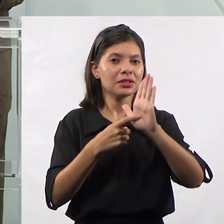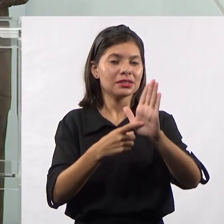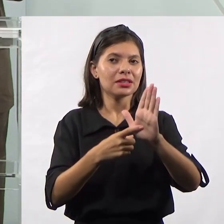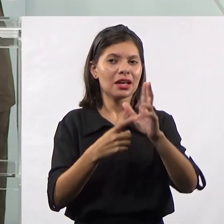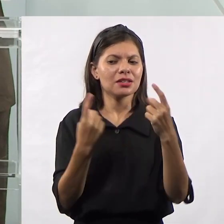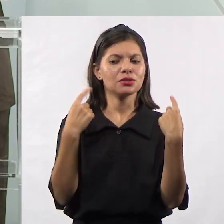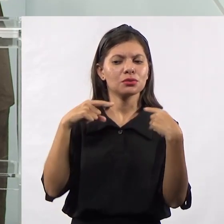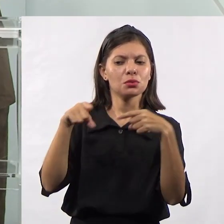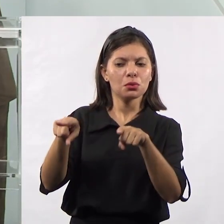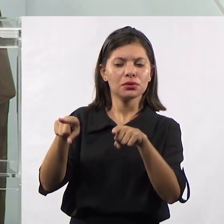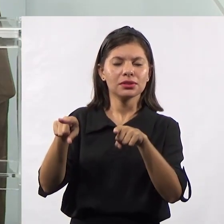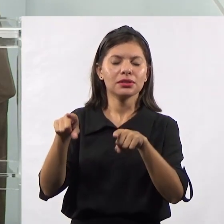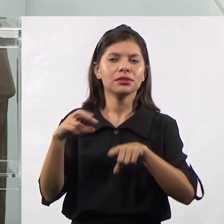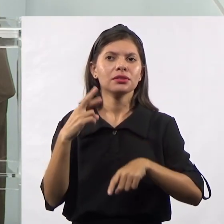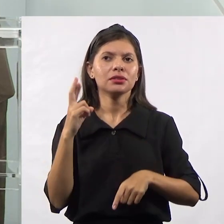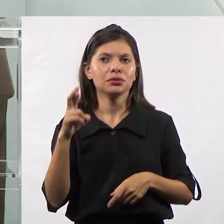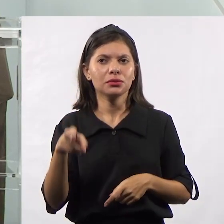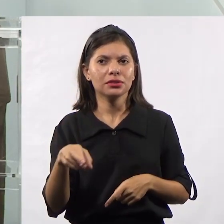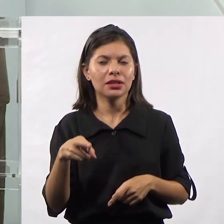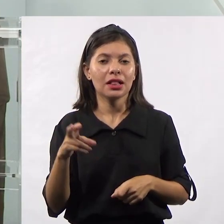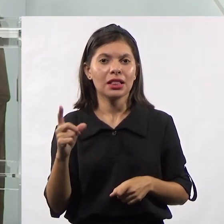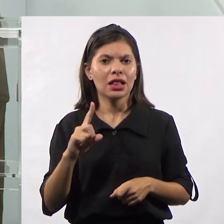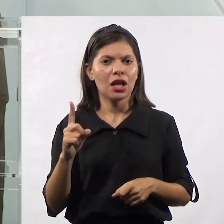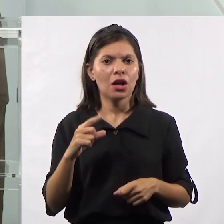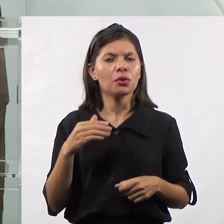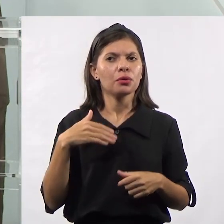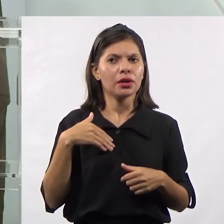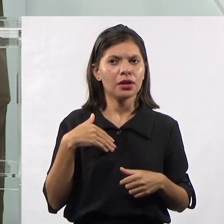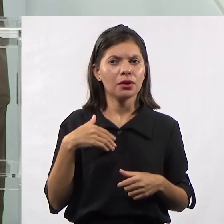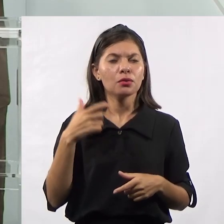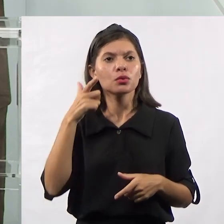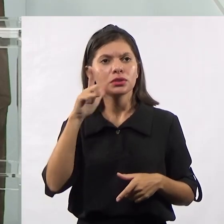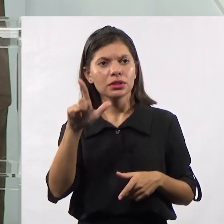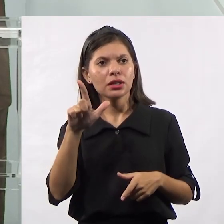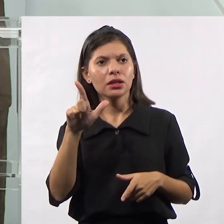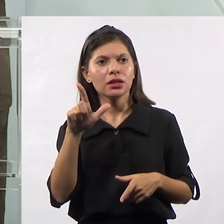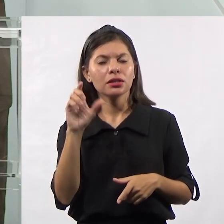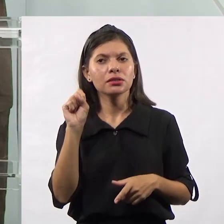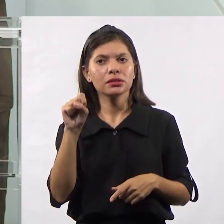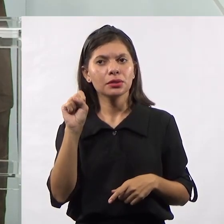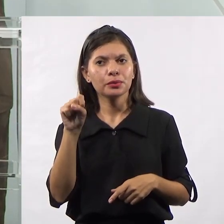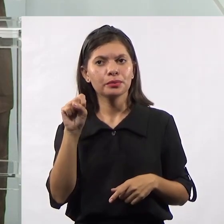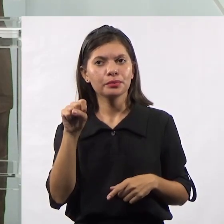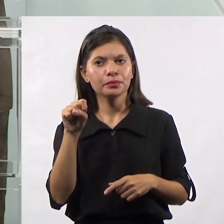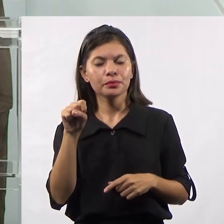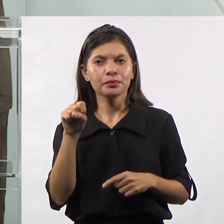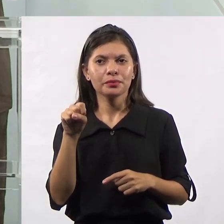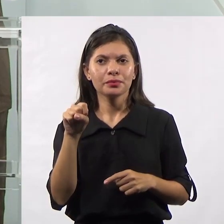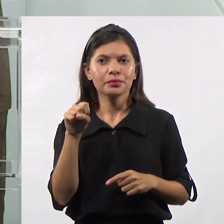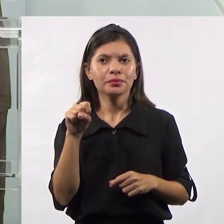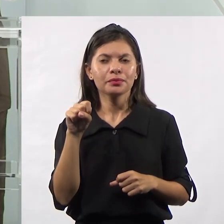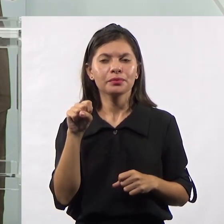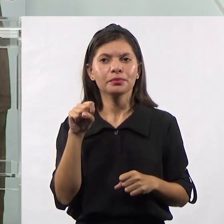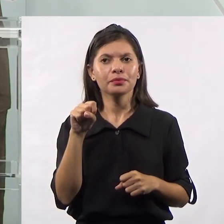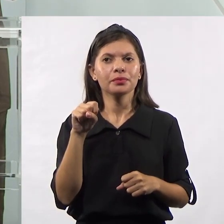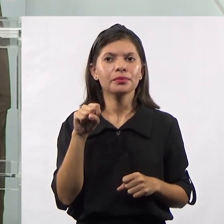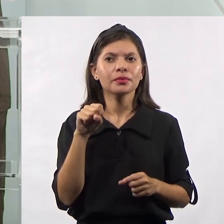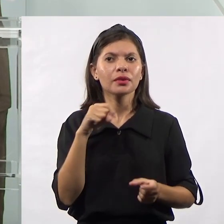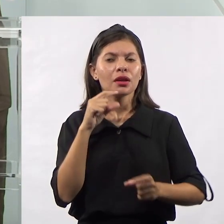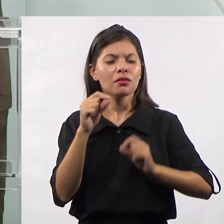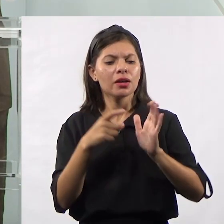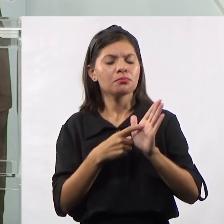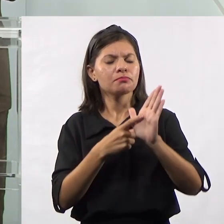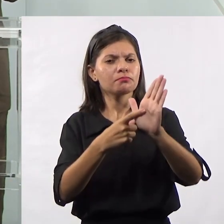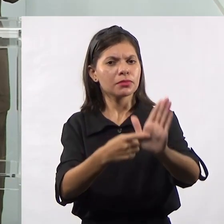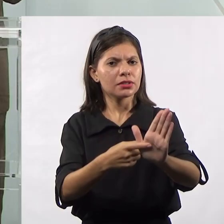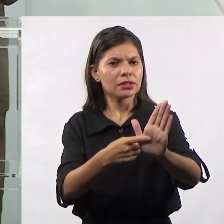as contra-razões, né? Falar, não, eu ganhei sim, vamos supor, né? Se tiver um embate ali entre os licitantes,